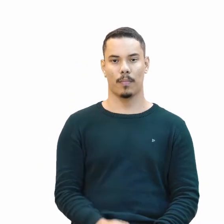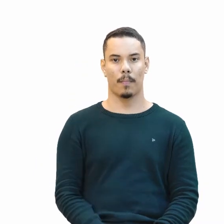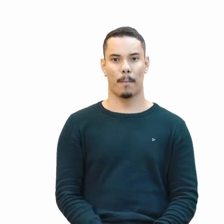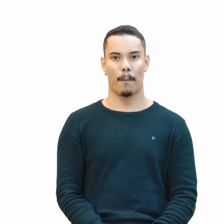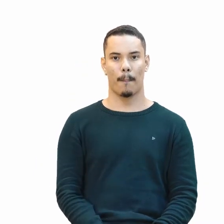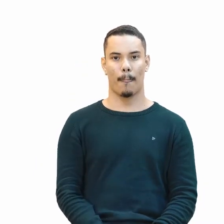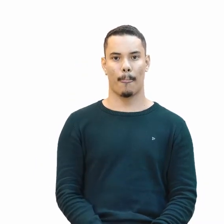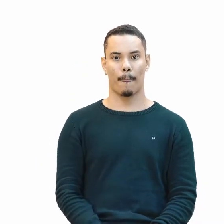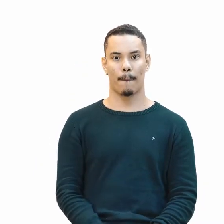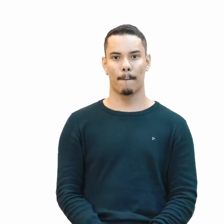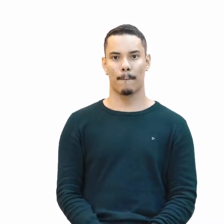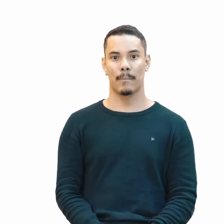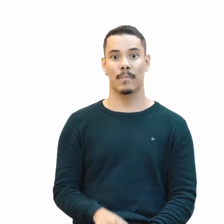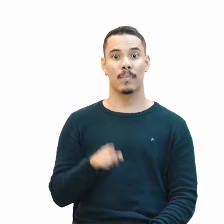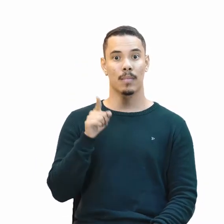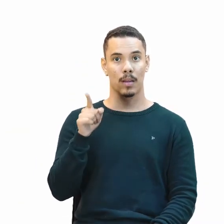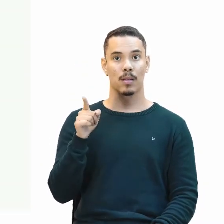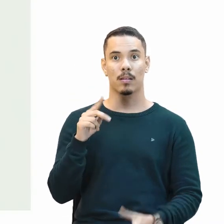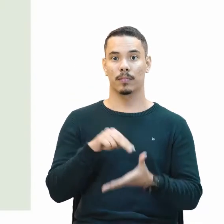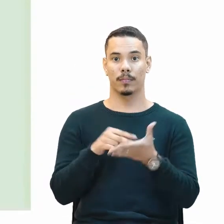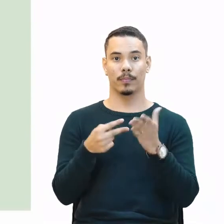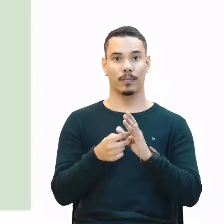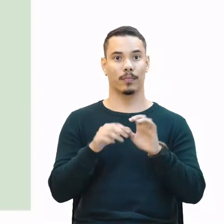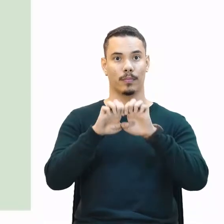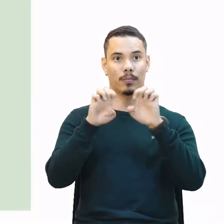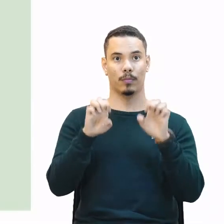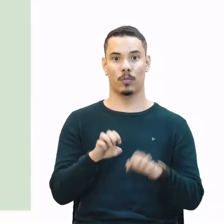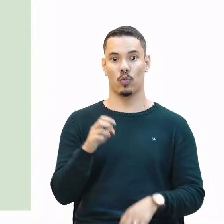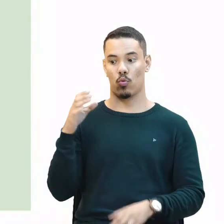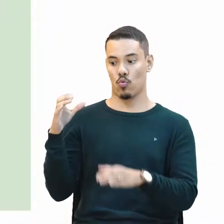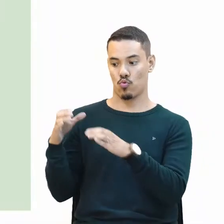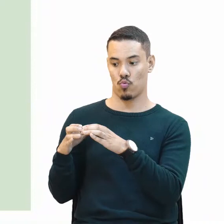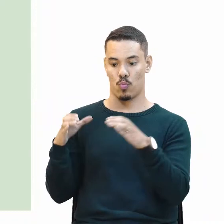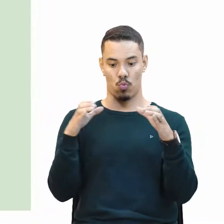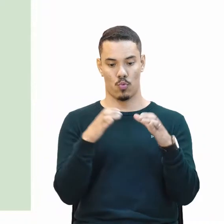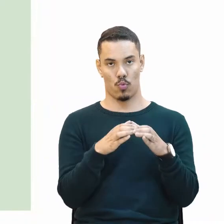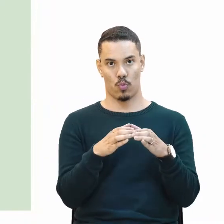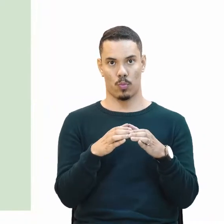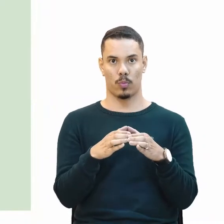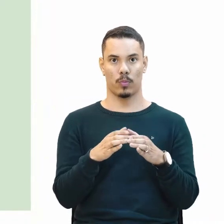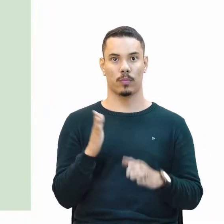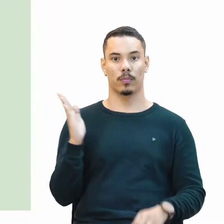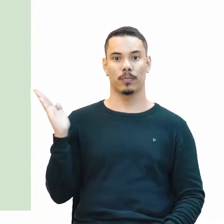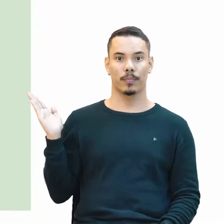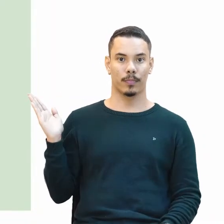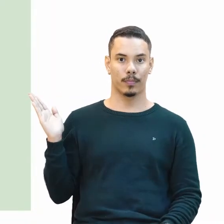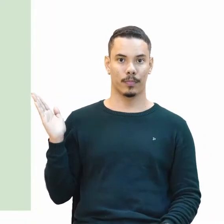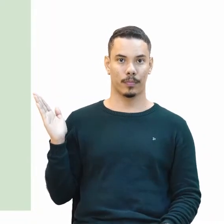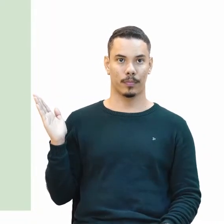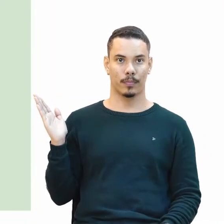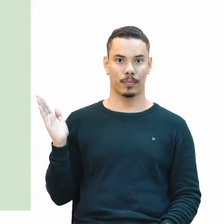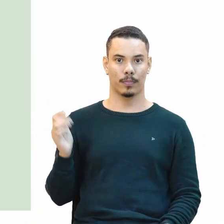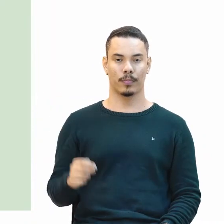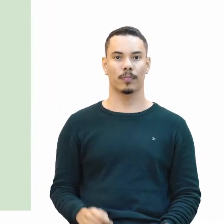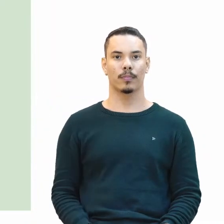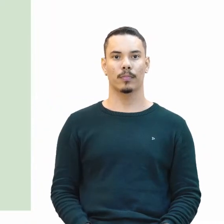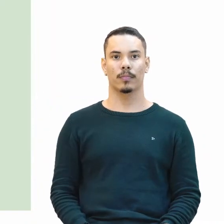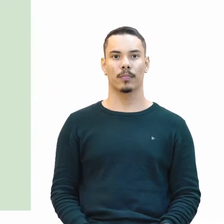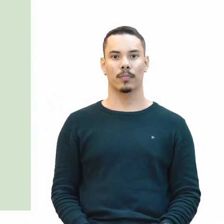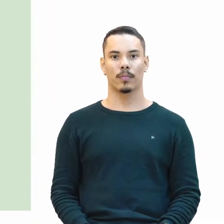esses saberes eram estruturados em 2 grupos, o trivium e o quadrivium.